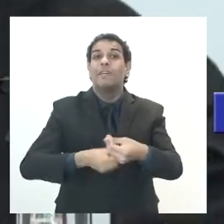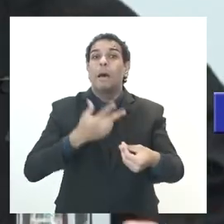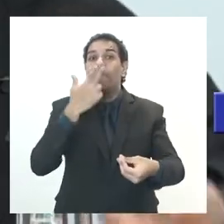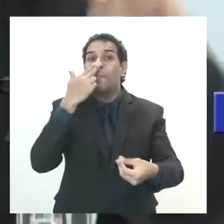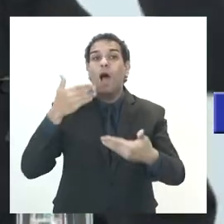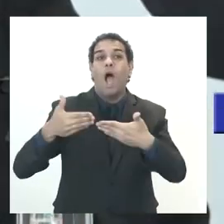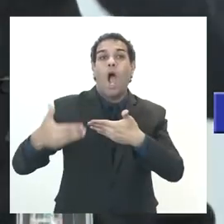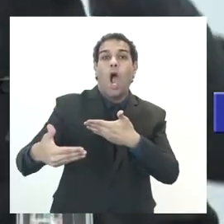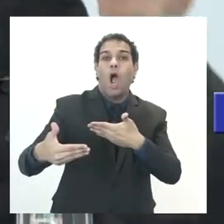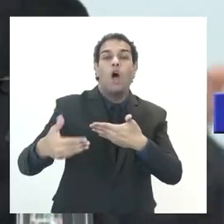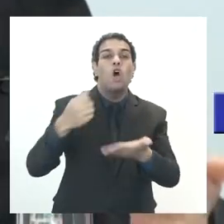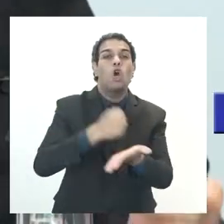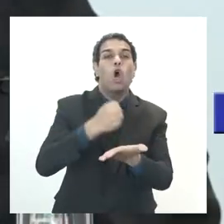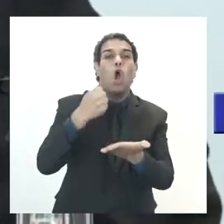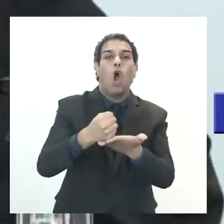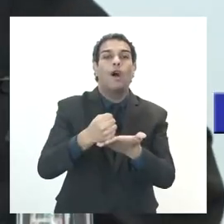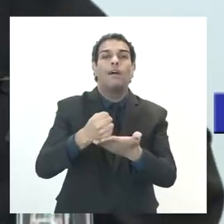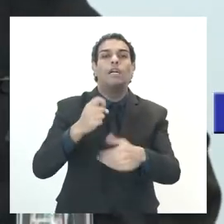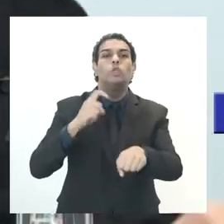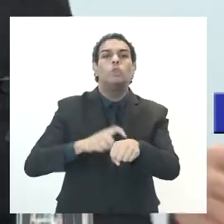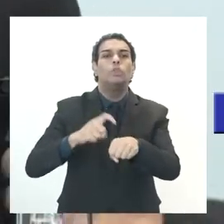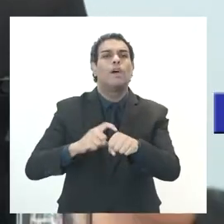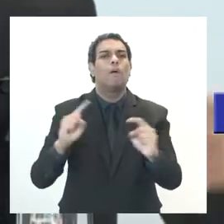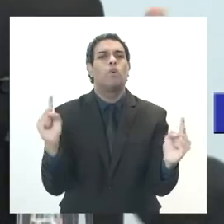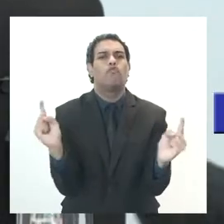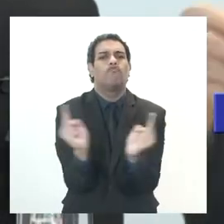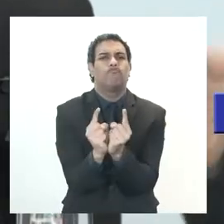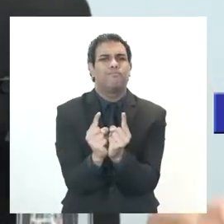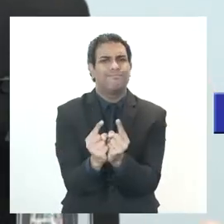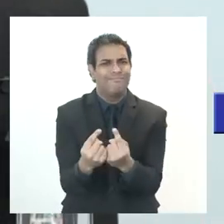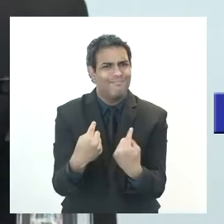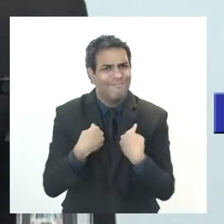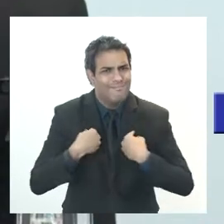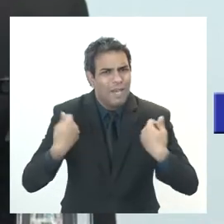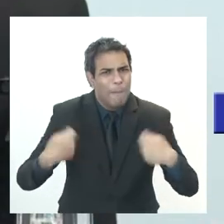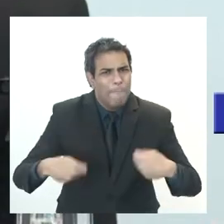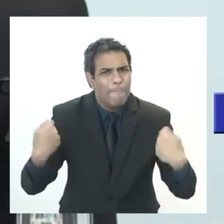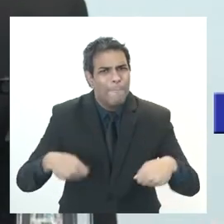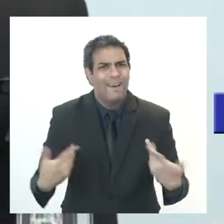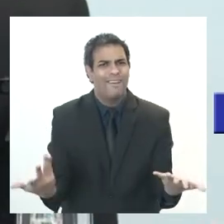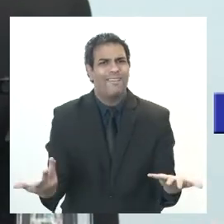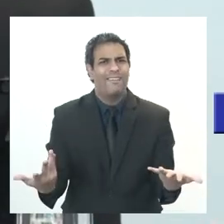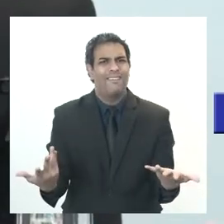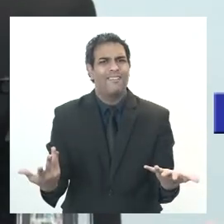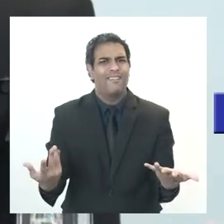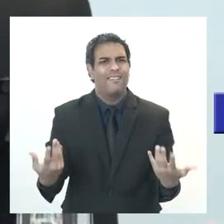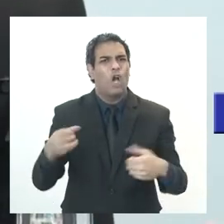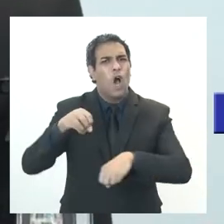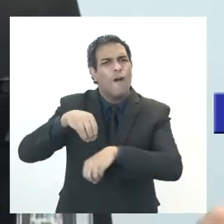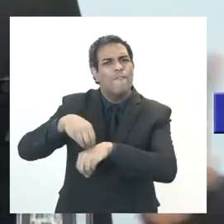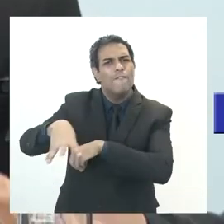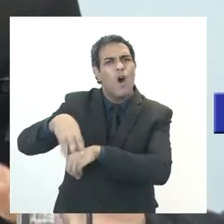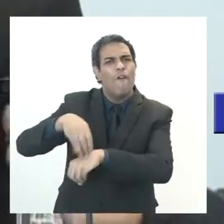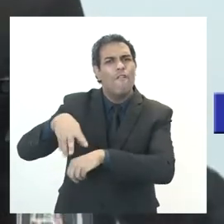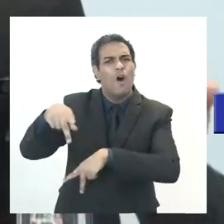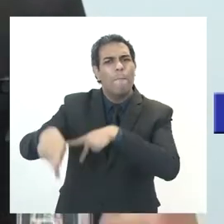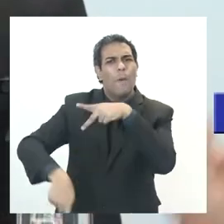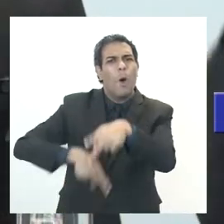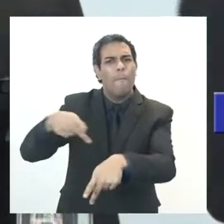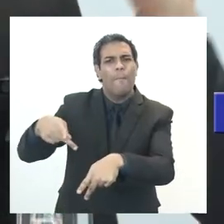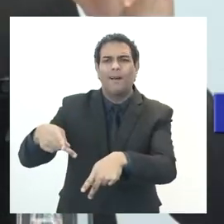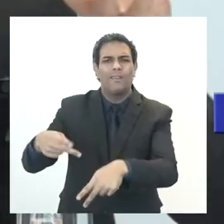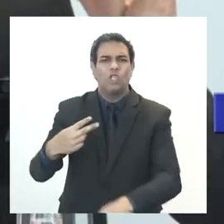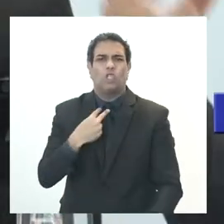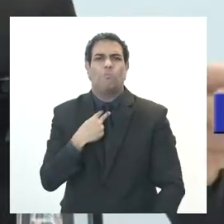uma possibilidade contratar temporariamente eu tenho não tenho necessidade permanente de Educar o povo então não posso